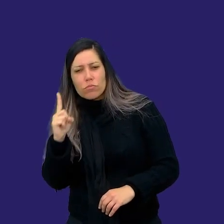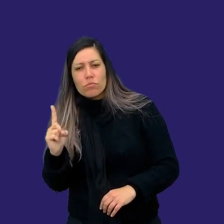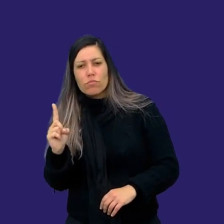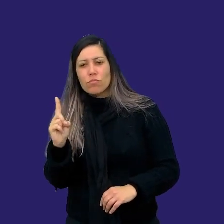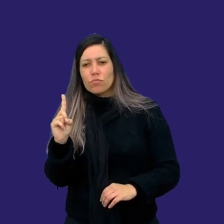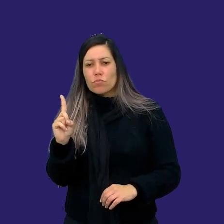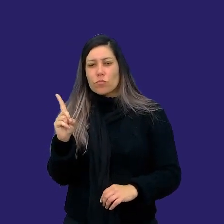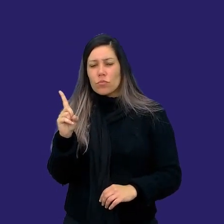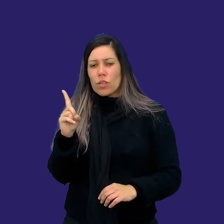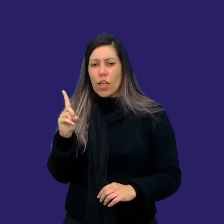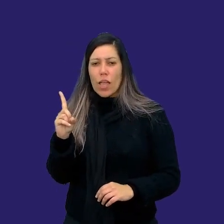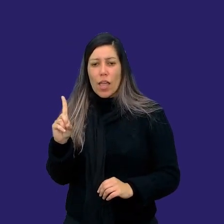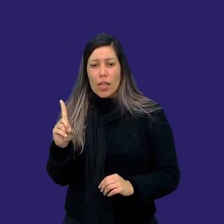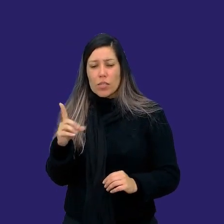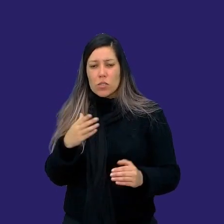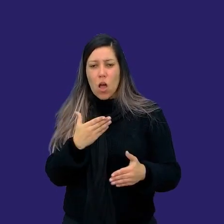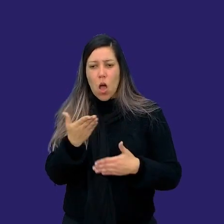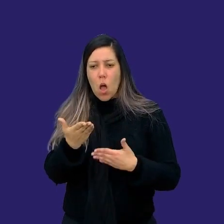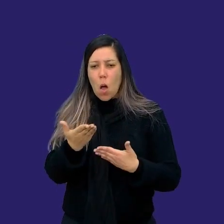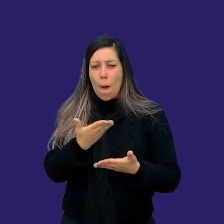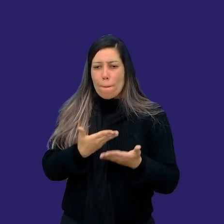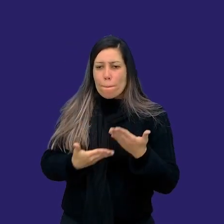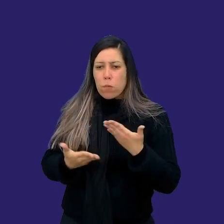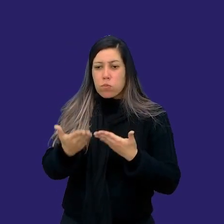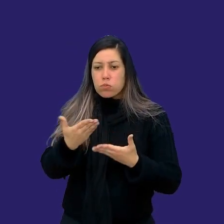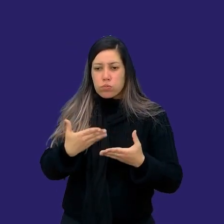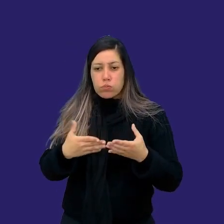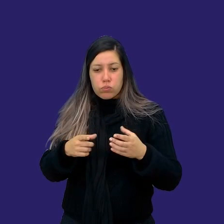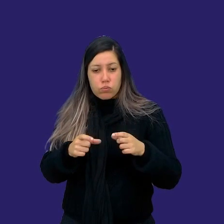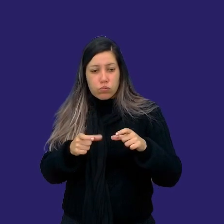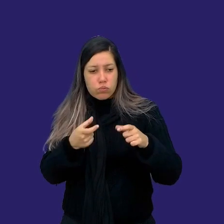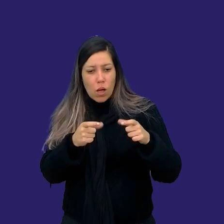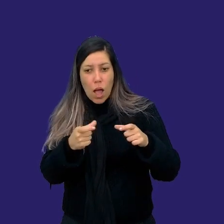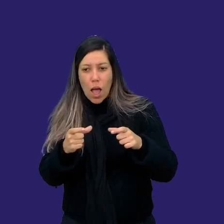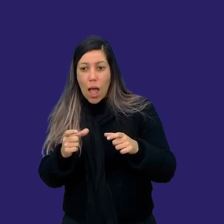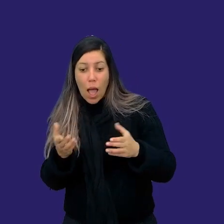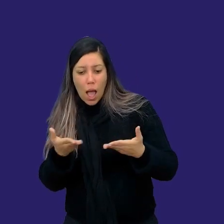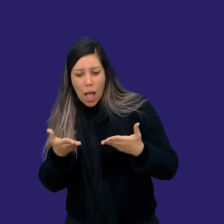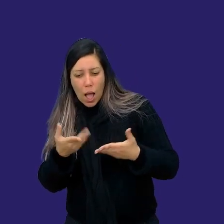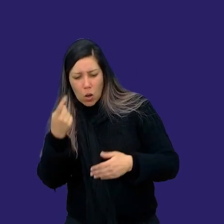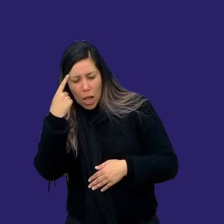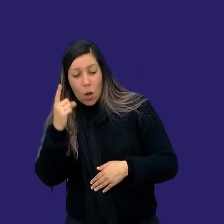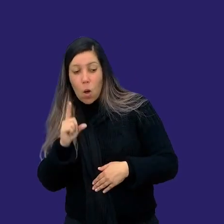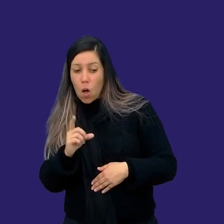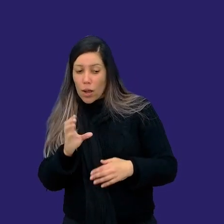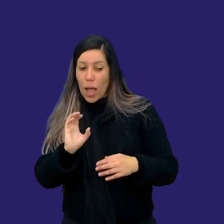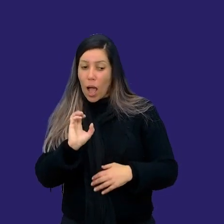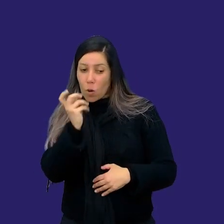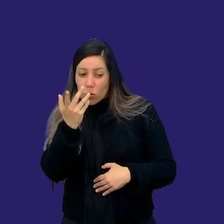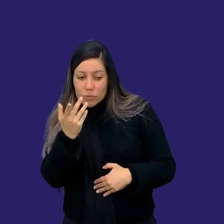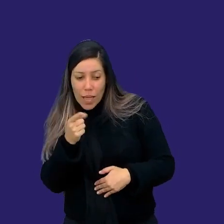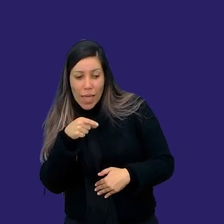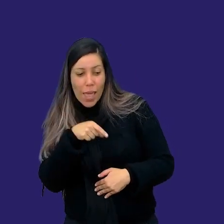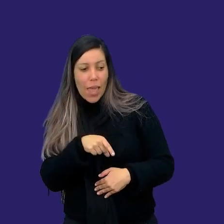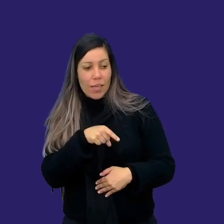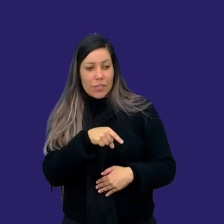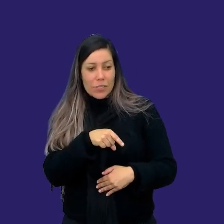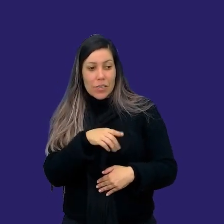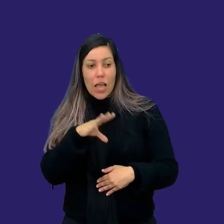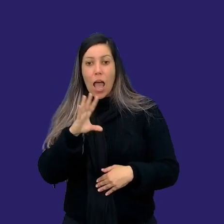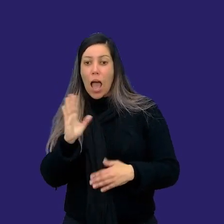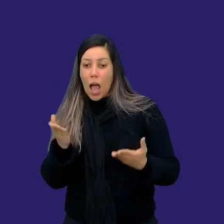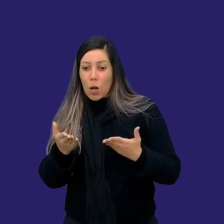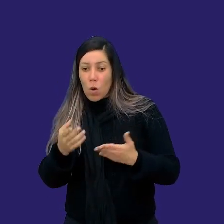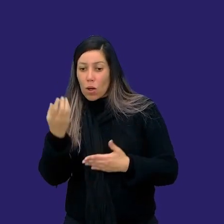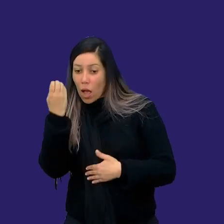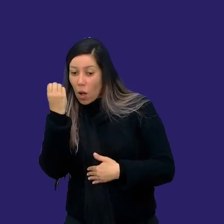sabe, caixinhas, compartimentos. Ó, agora acontece o conhecimento do currículo, agora acontece o conhecimento do estudante,